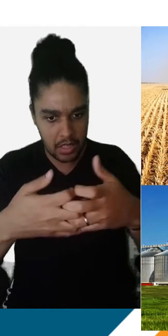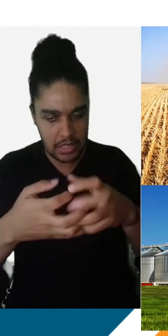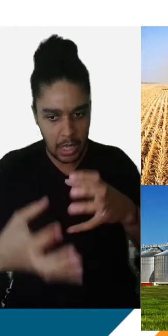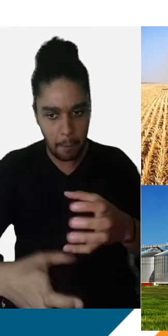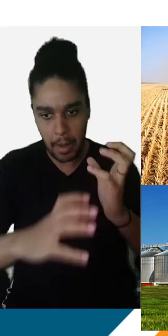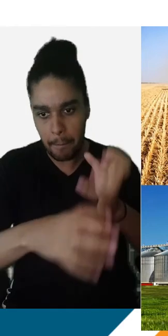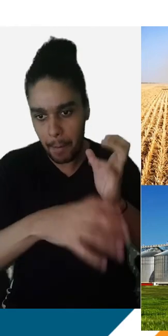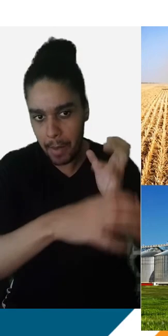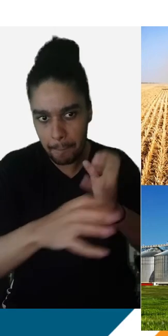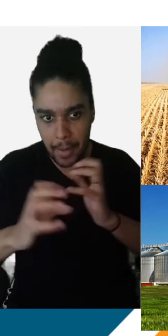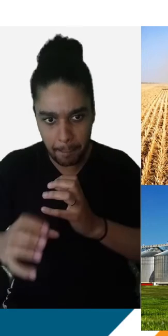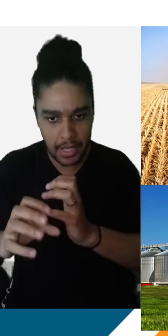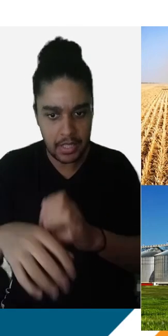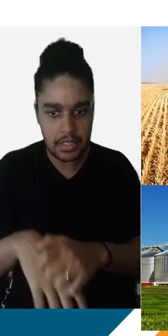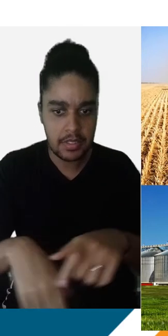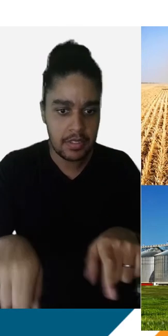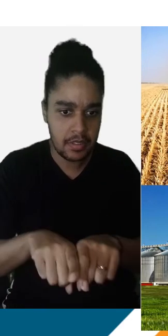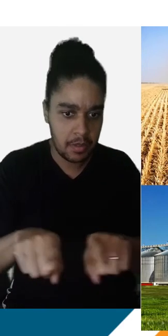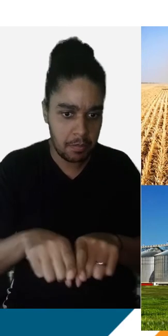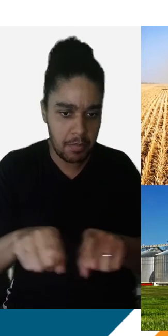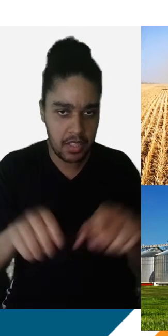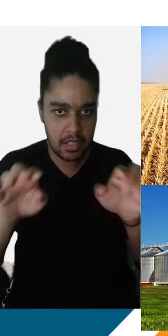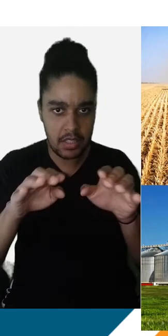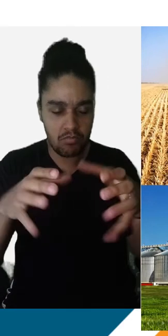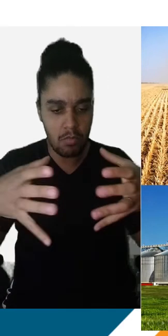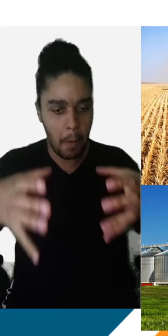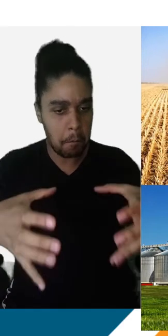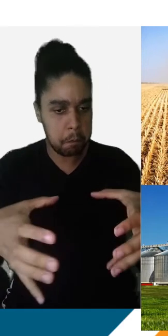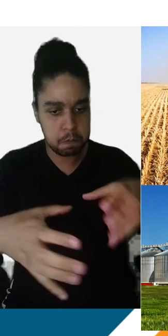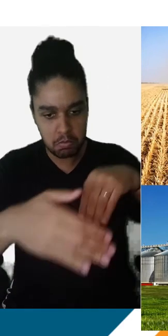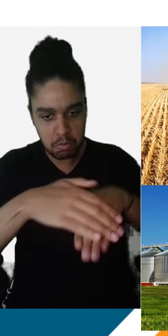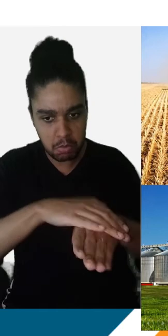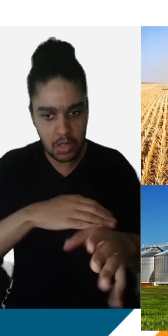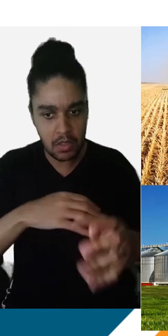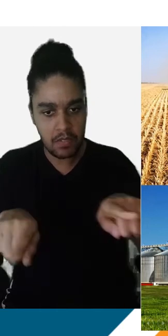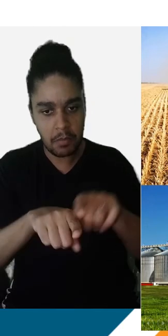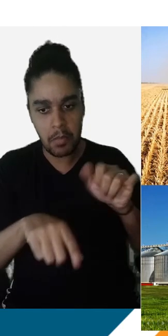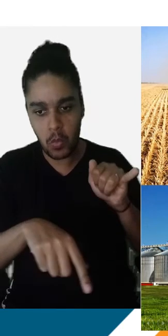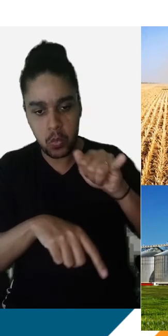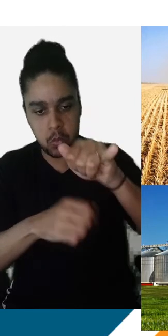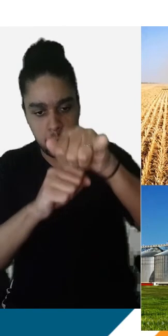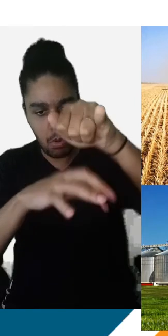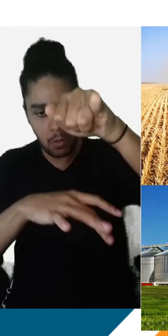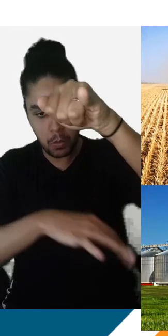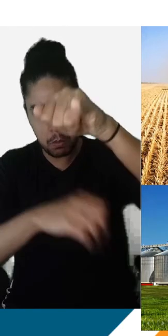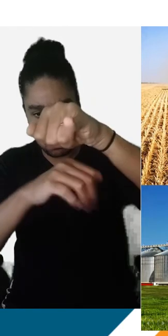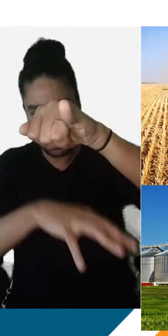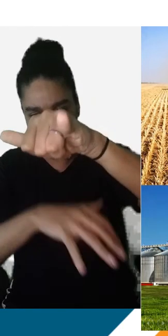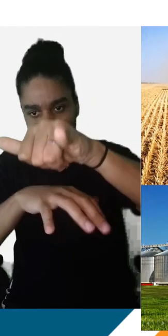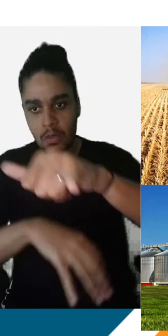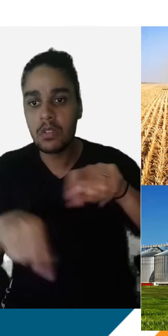colheitadeira, máquina colheitadeira, né, silos de armazenagem aqui embaixo, um avião pulverizador aí de agrotóxicos